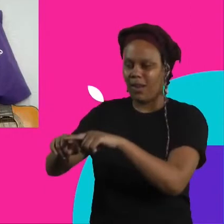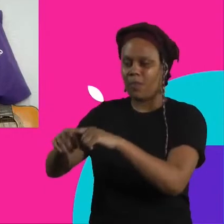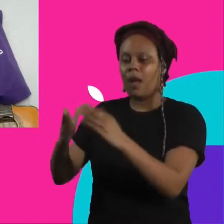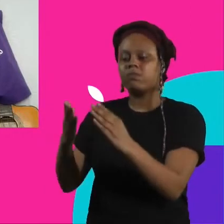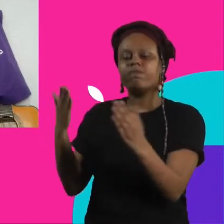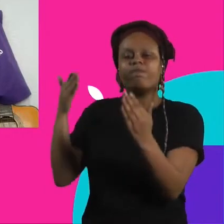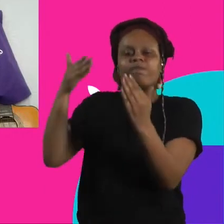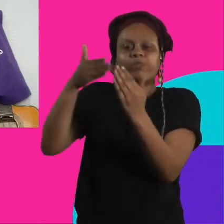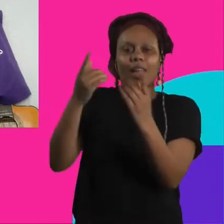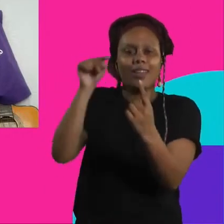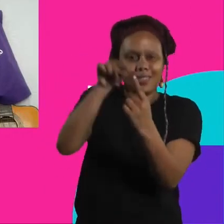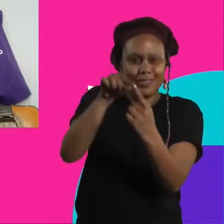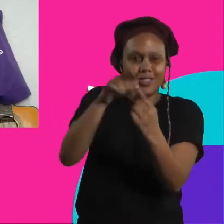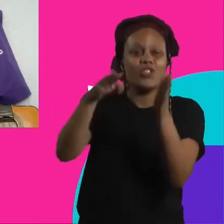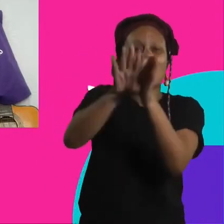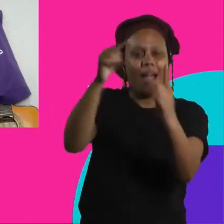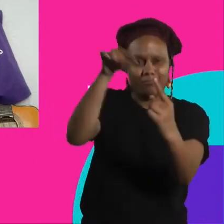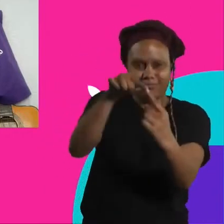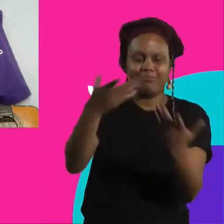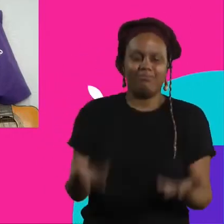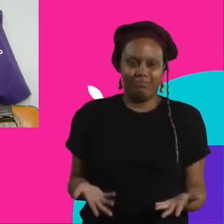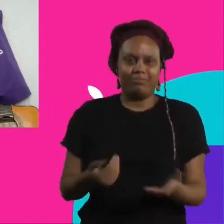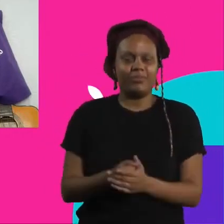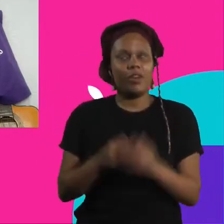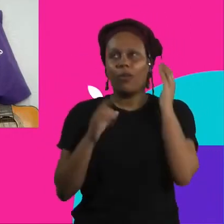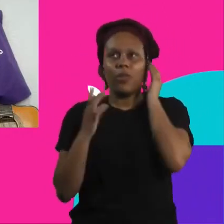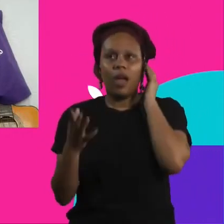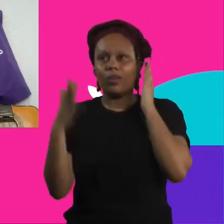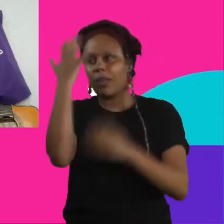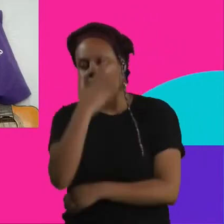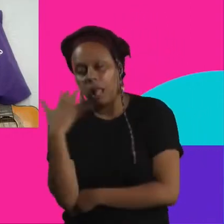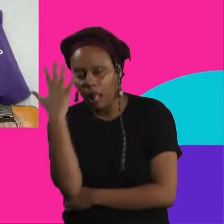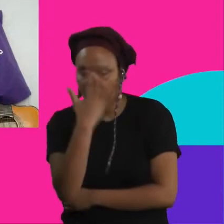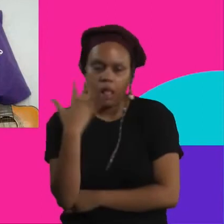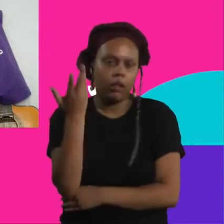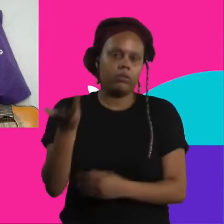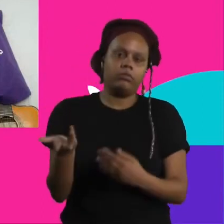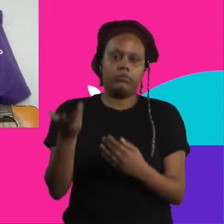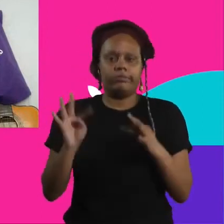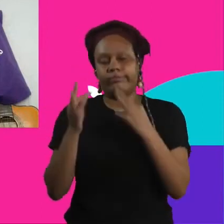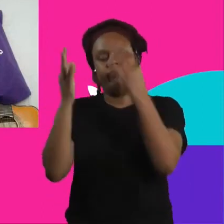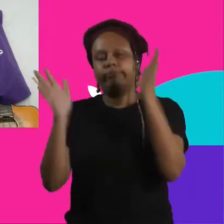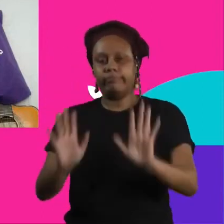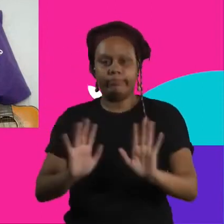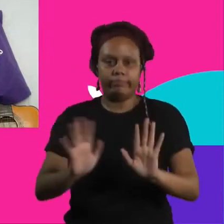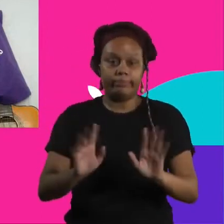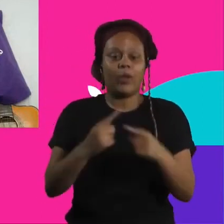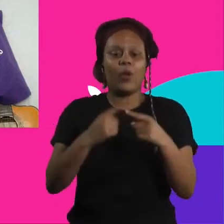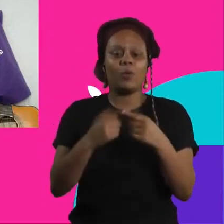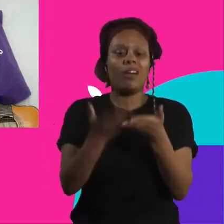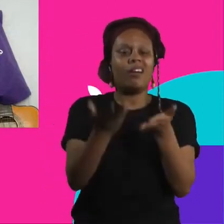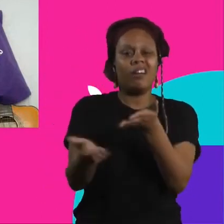se perder, né, se vislumbrar com a tecnologia, porque daí a gente vai cair nessas